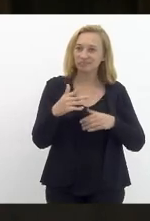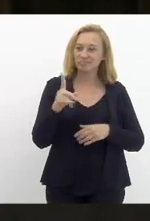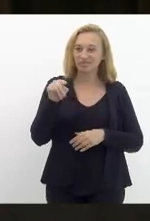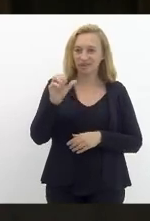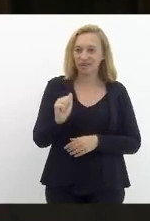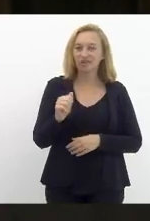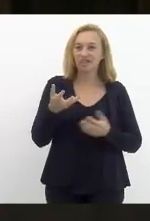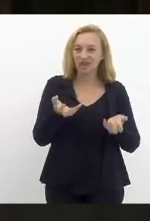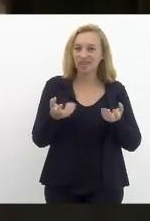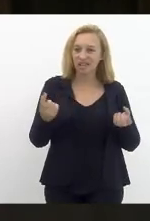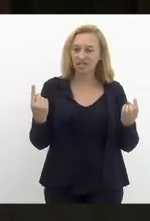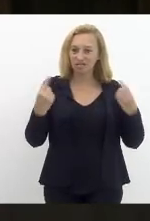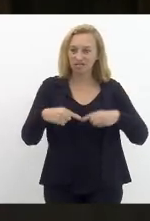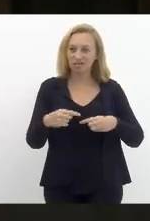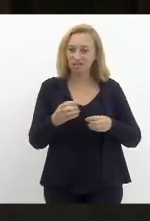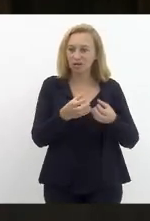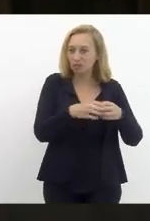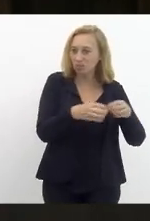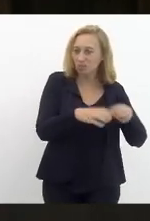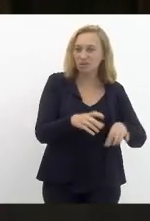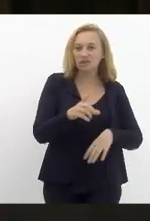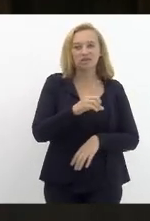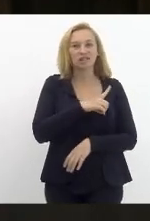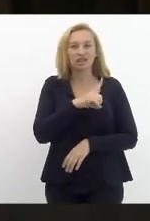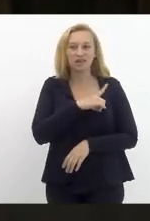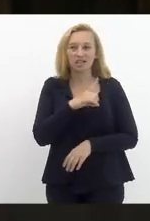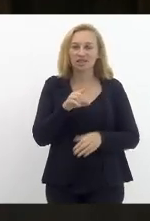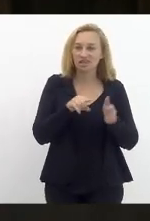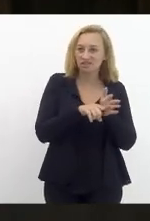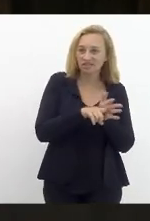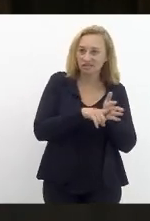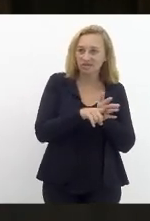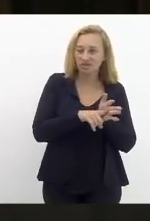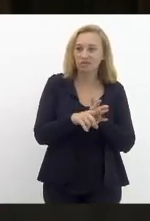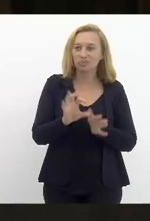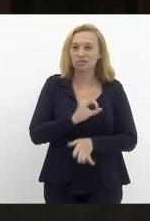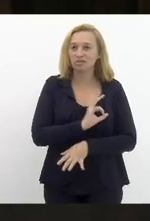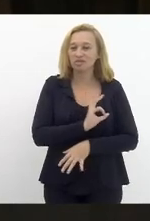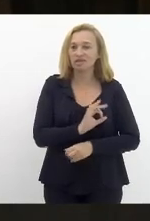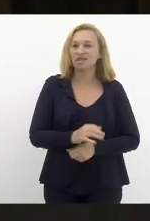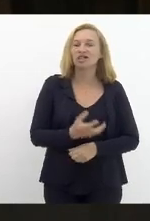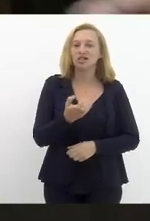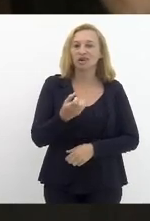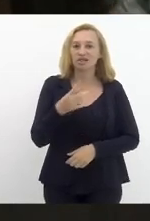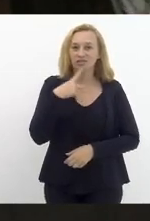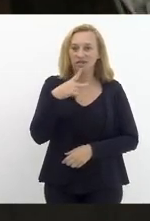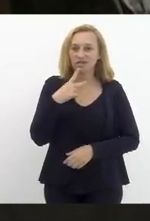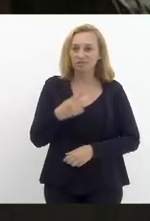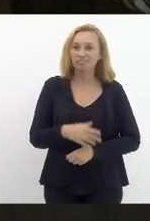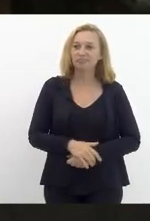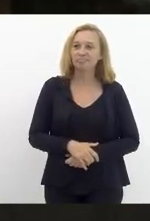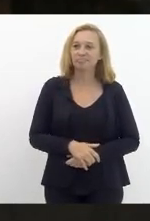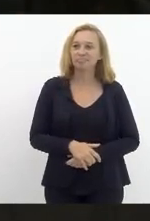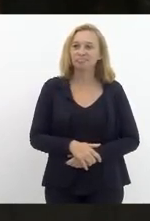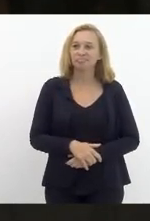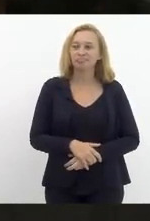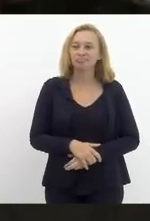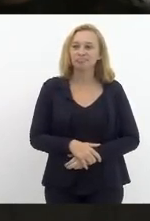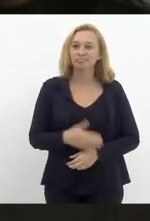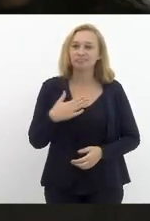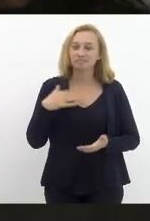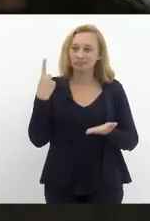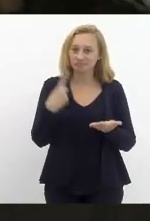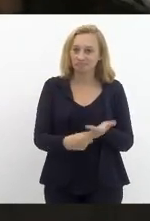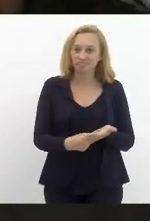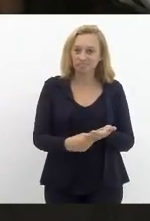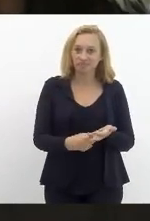um concurso, serem delegados, inspetores, enfim, investigadores. Eu quero começar dizendo do meu compromisso